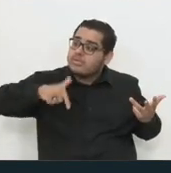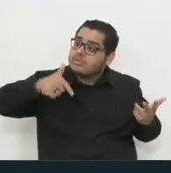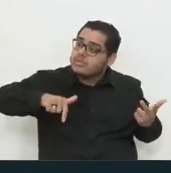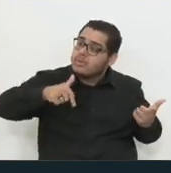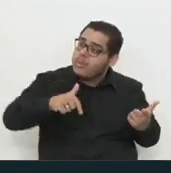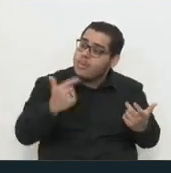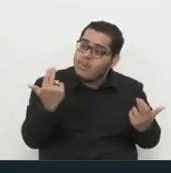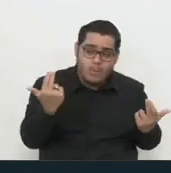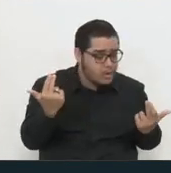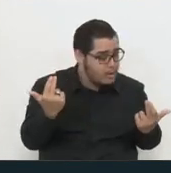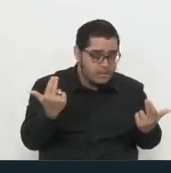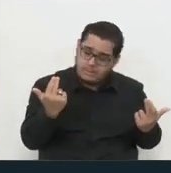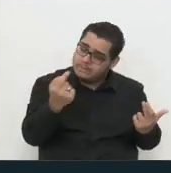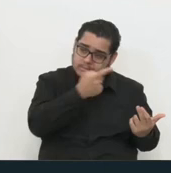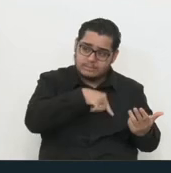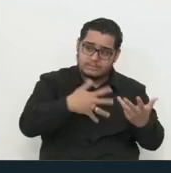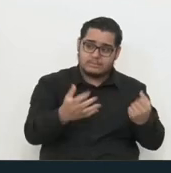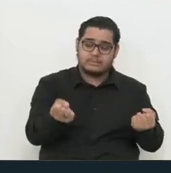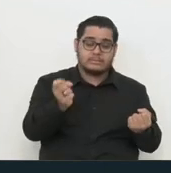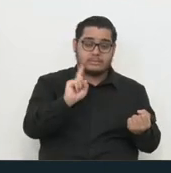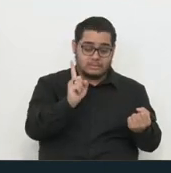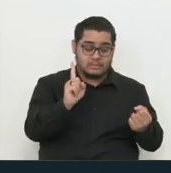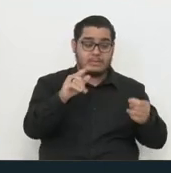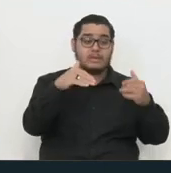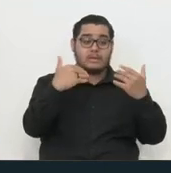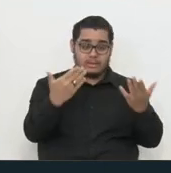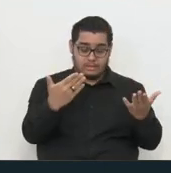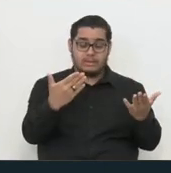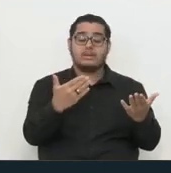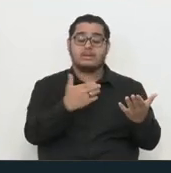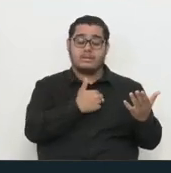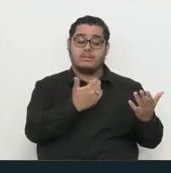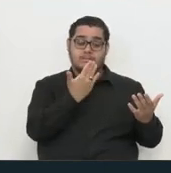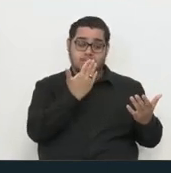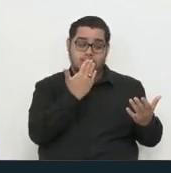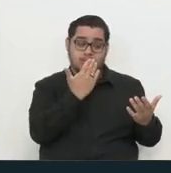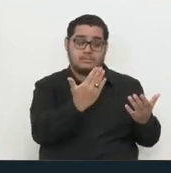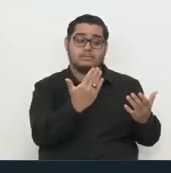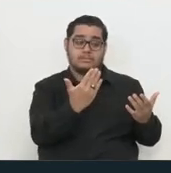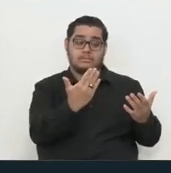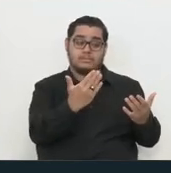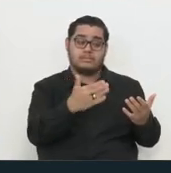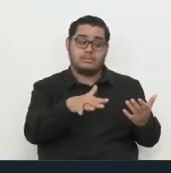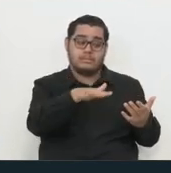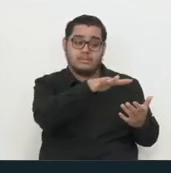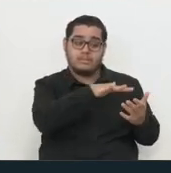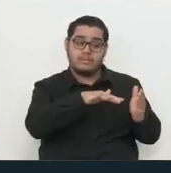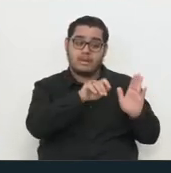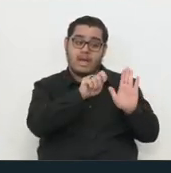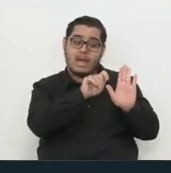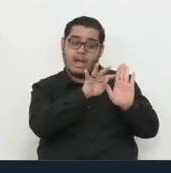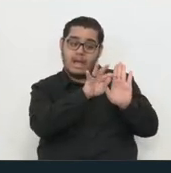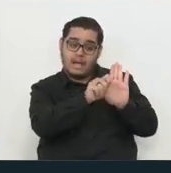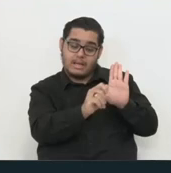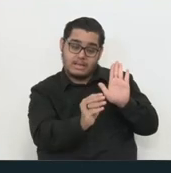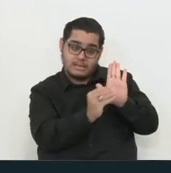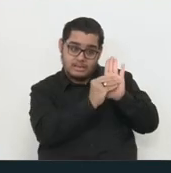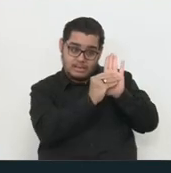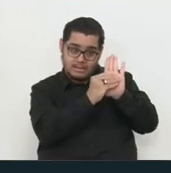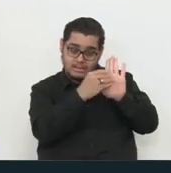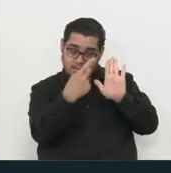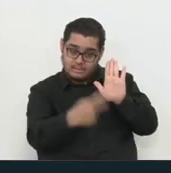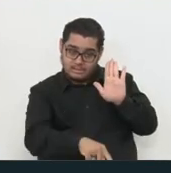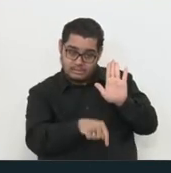e que requei o após ouvido e aprovado ao do outro plenário a inserção de ata dos trabalhos legislativos dessa sessão